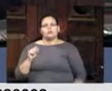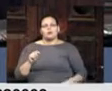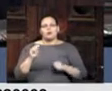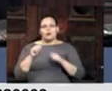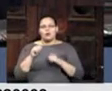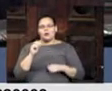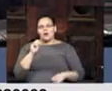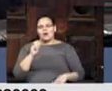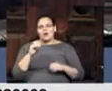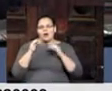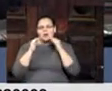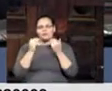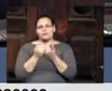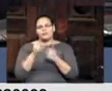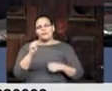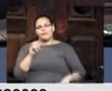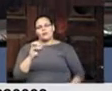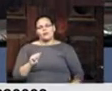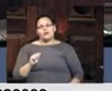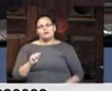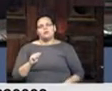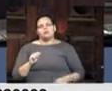Nacional Constituinte,